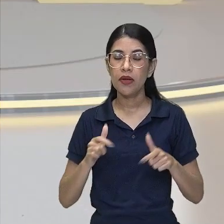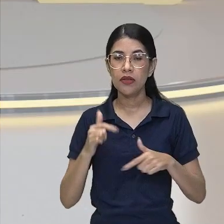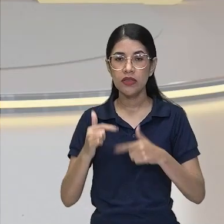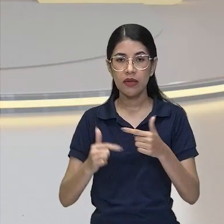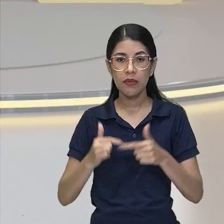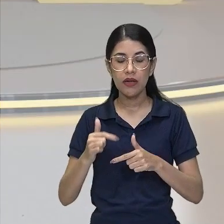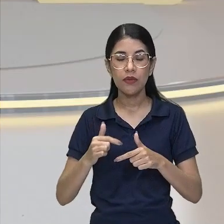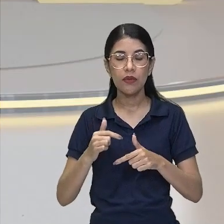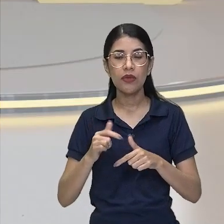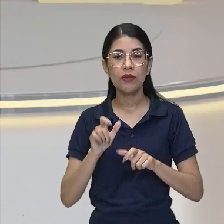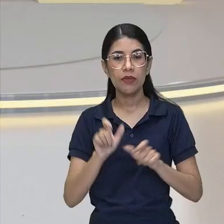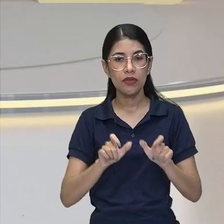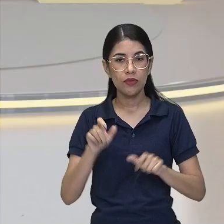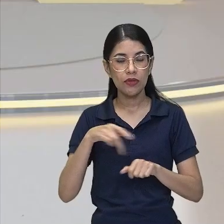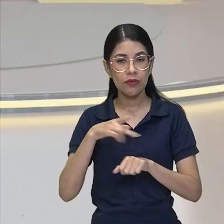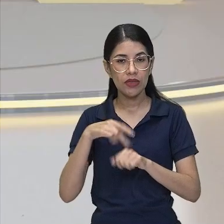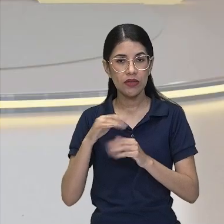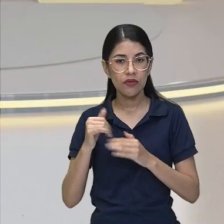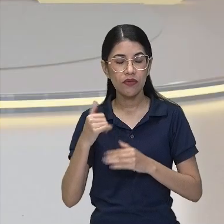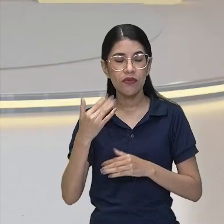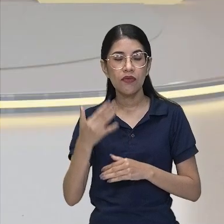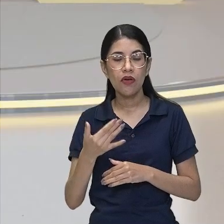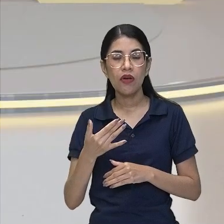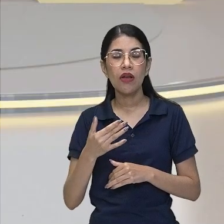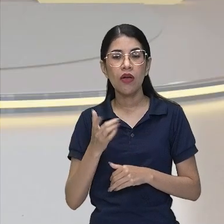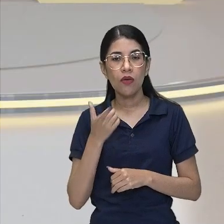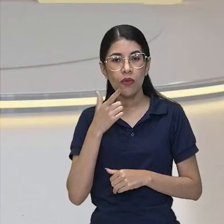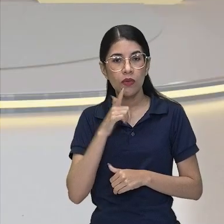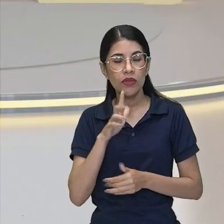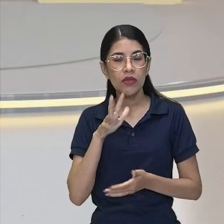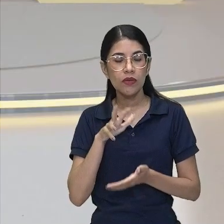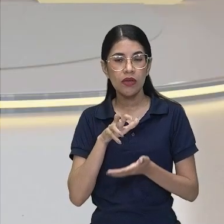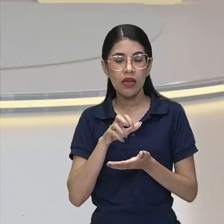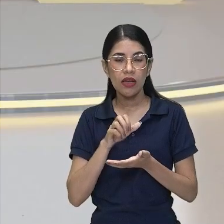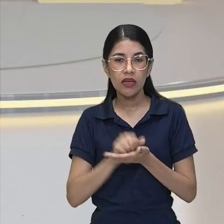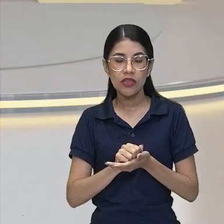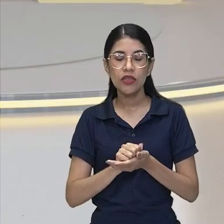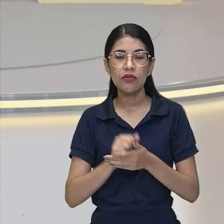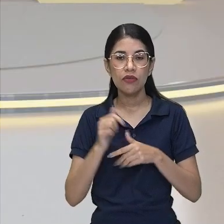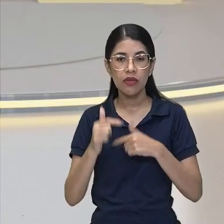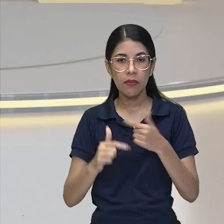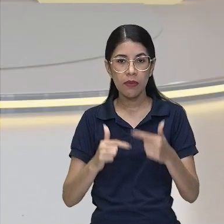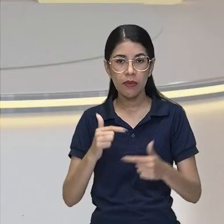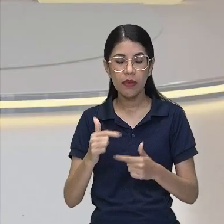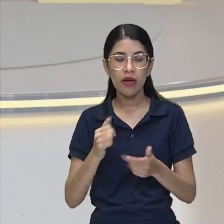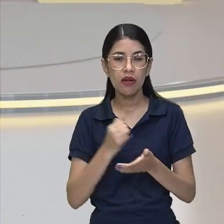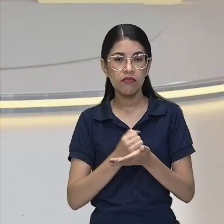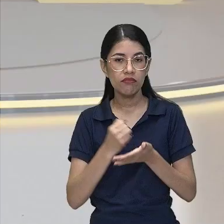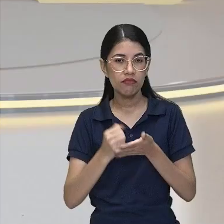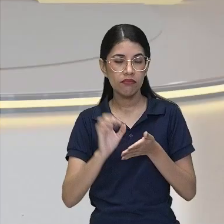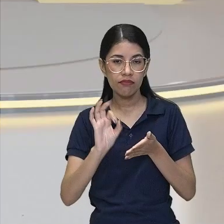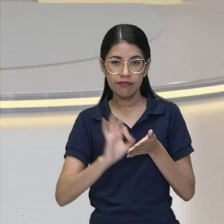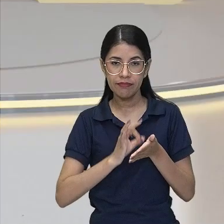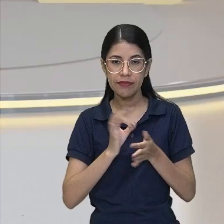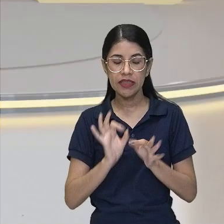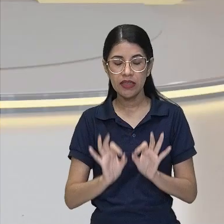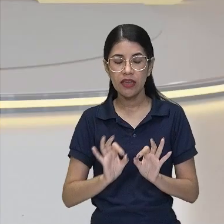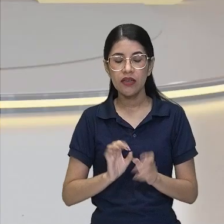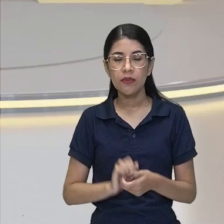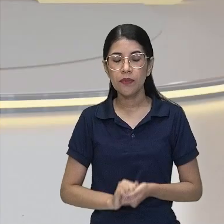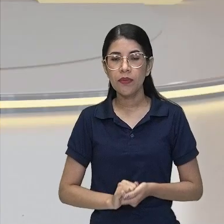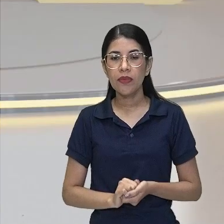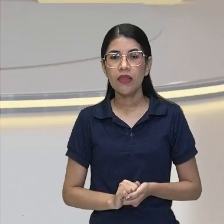estrangeiros, esses trabalhadores imigrantes, estão empregados no mercado formal, né? Estão todos regularizados e